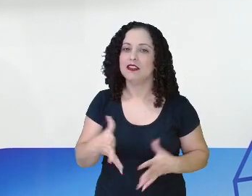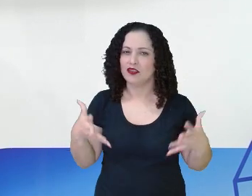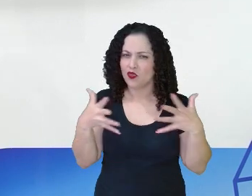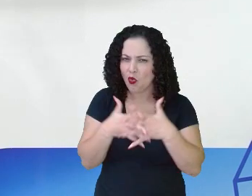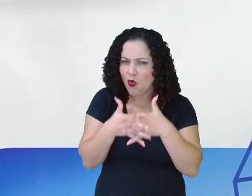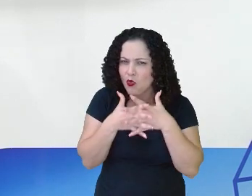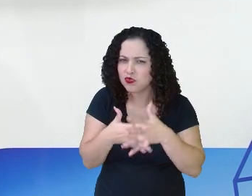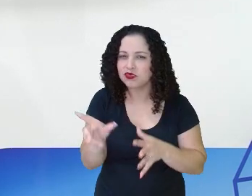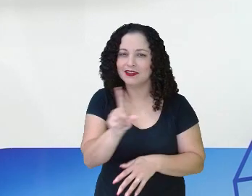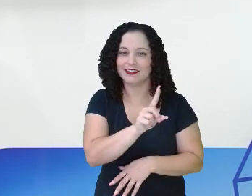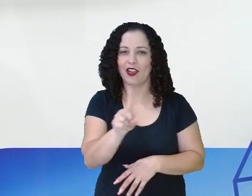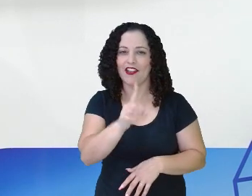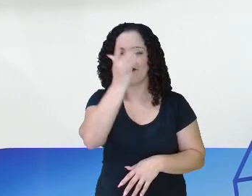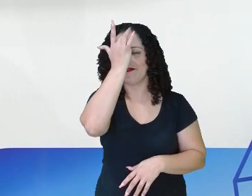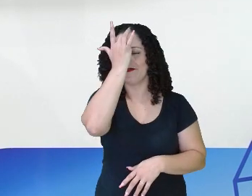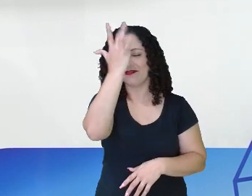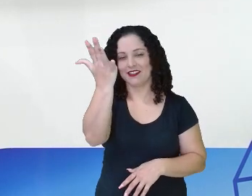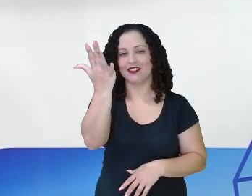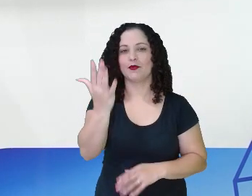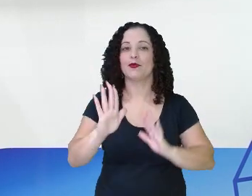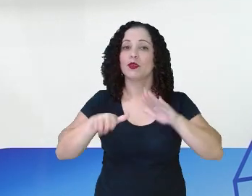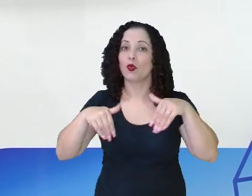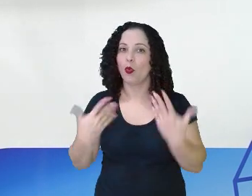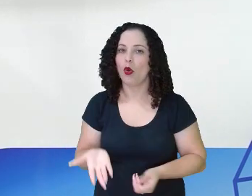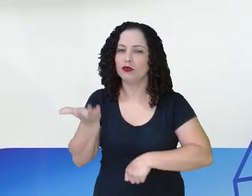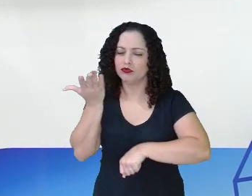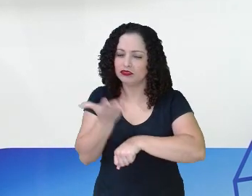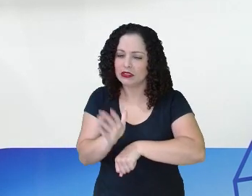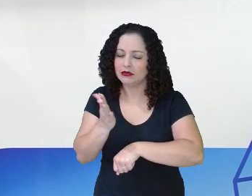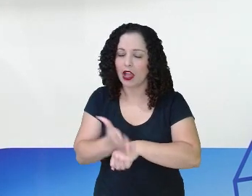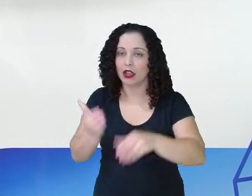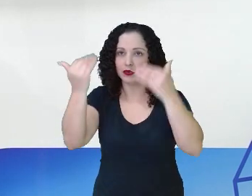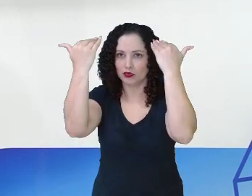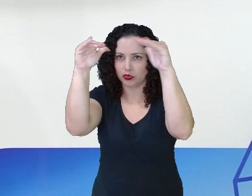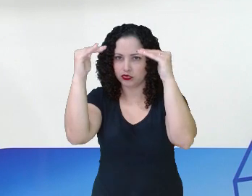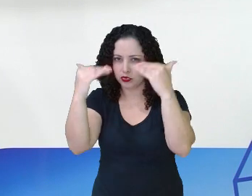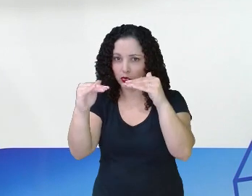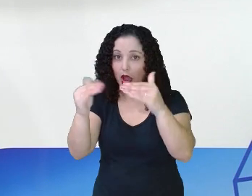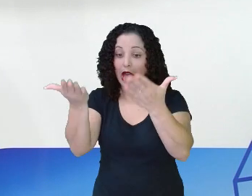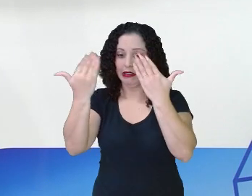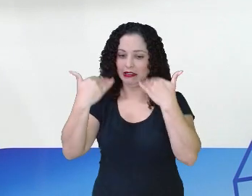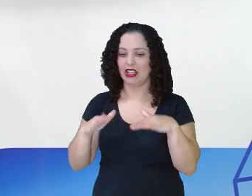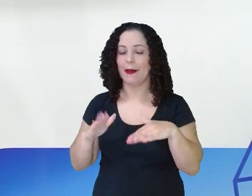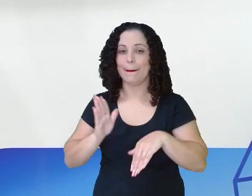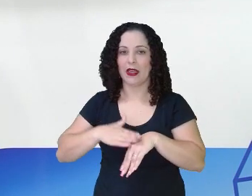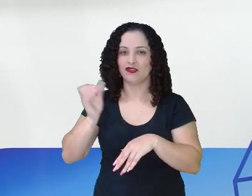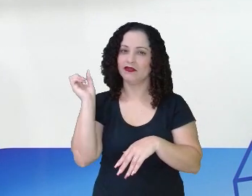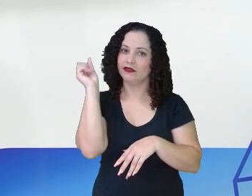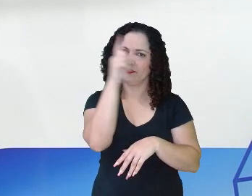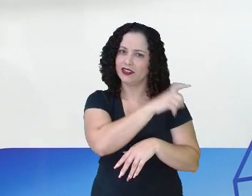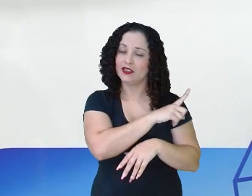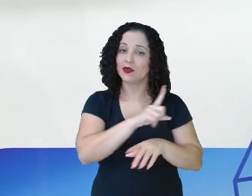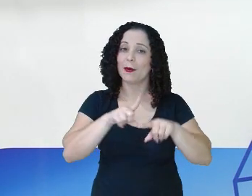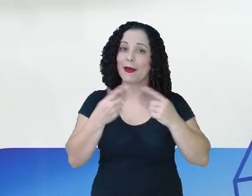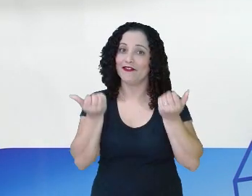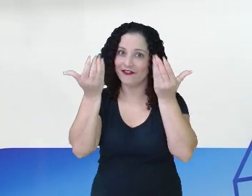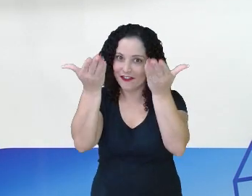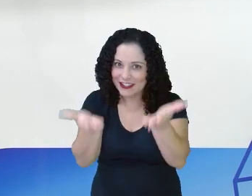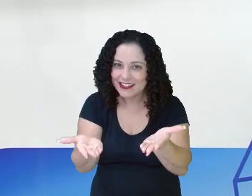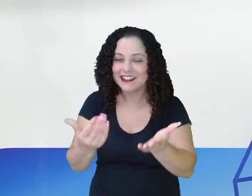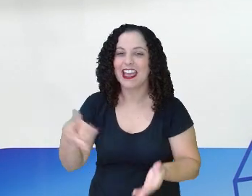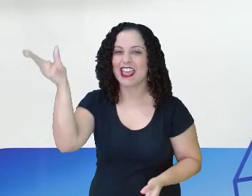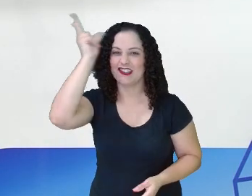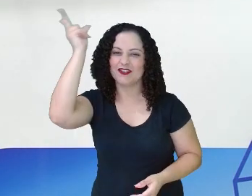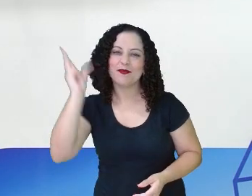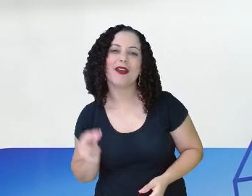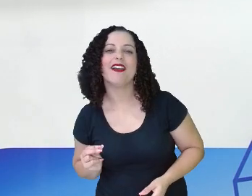complicação. Eu entendo que quando a gente coloca mais de 2 operações, fica mais complicado. Só que você é muito esperto, você